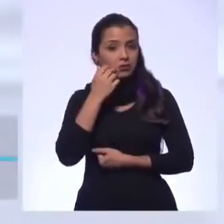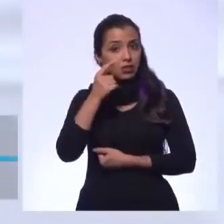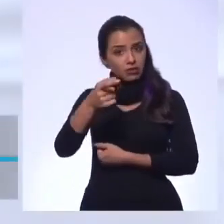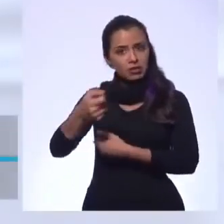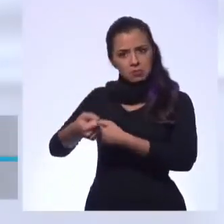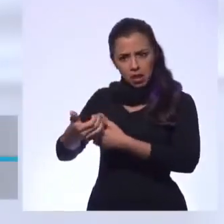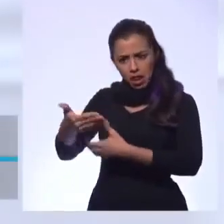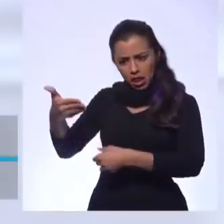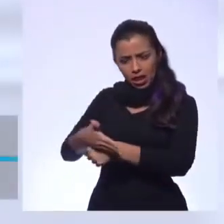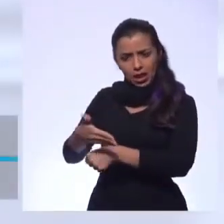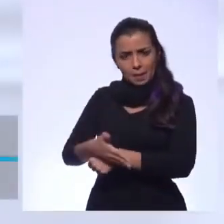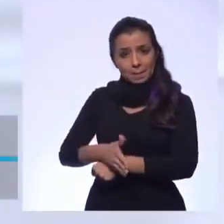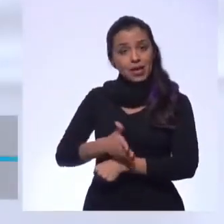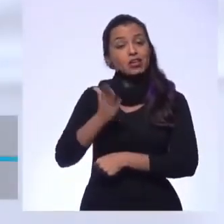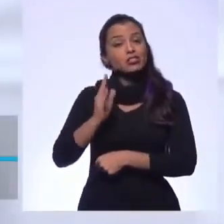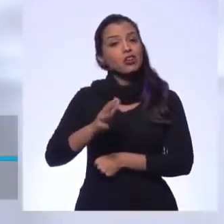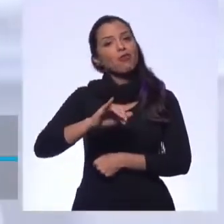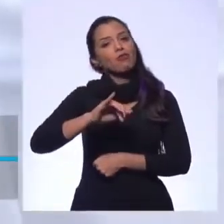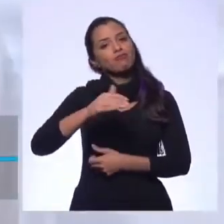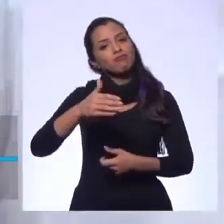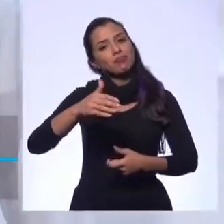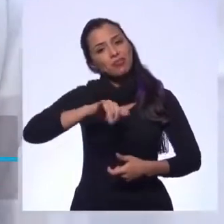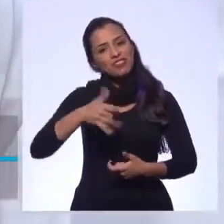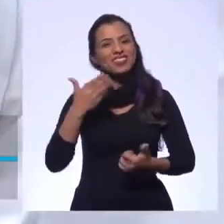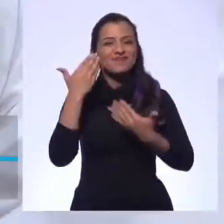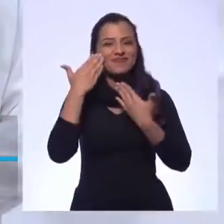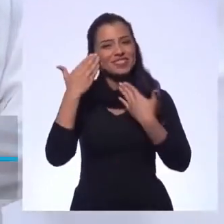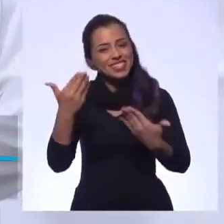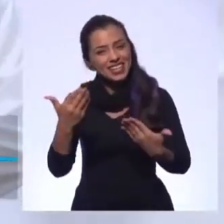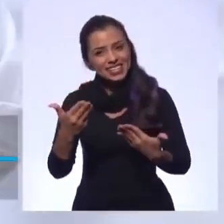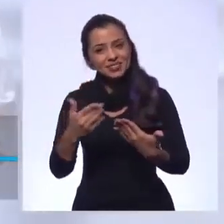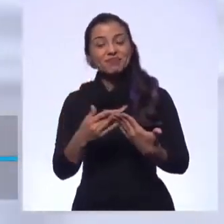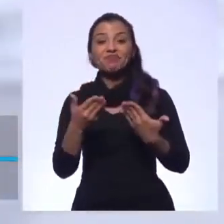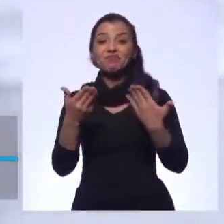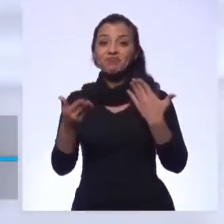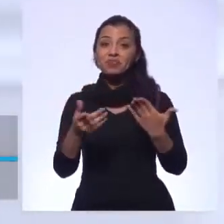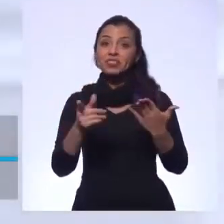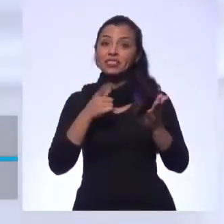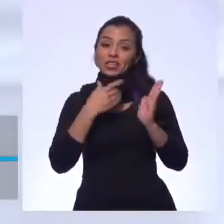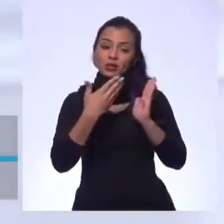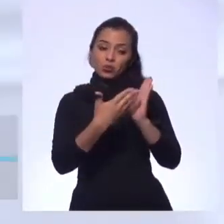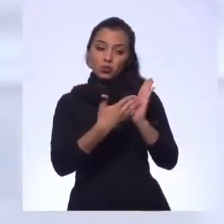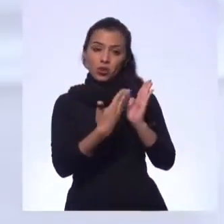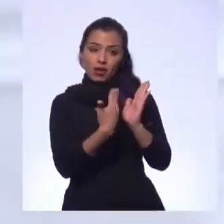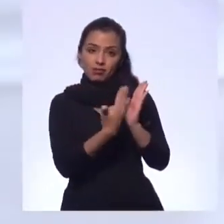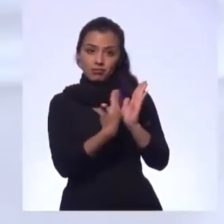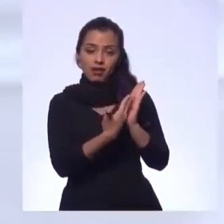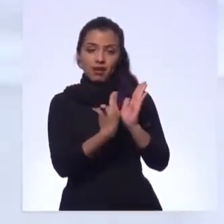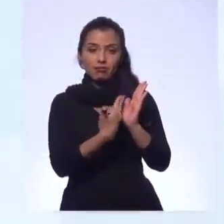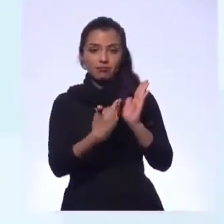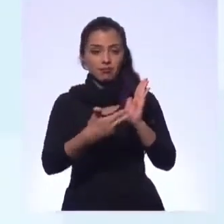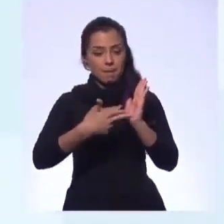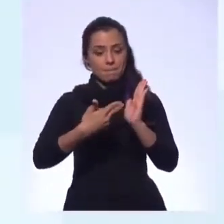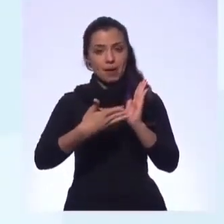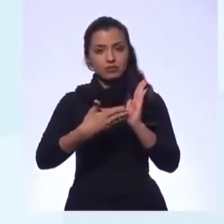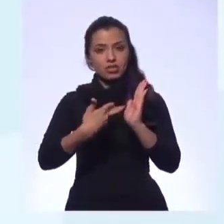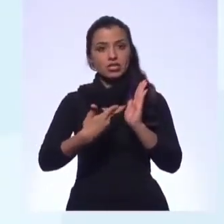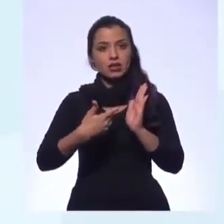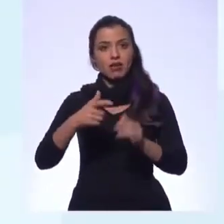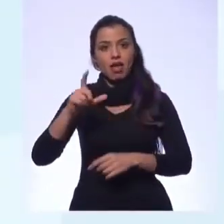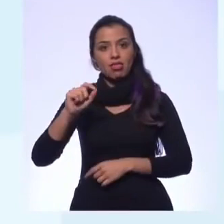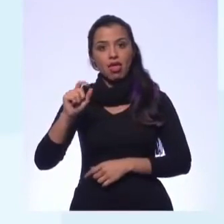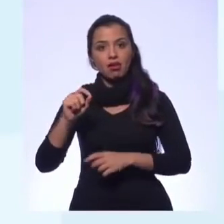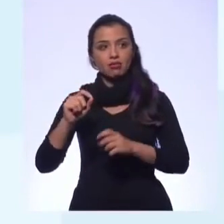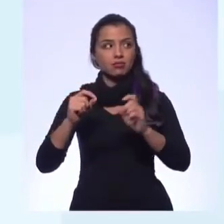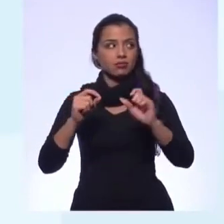no chat, eu vou aí para as considerações finais. Ó, vocês devem então olhar o caderninho de vocês, da página 10 e 11, você vai